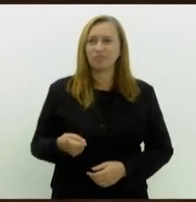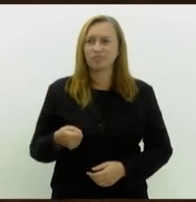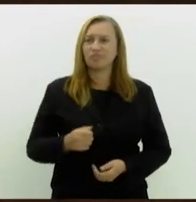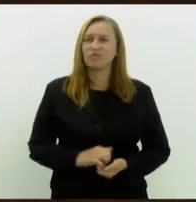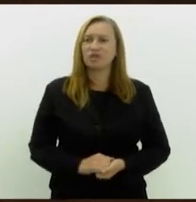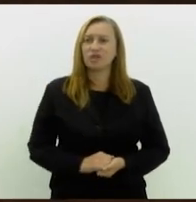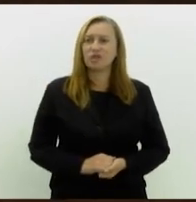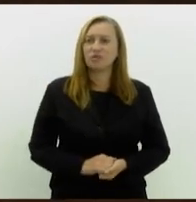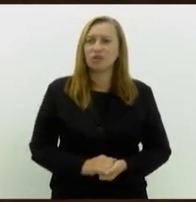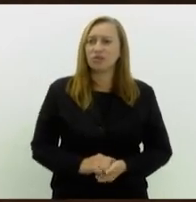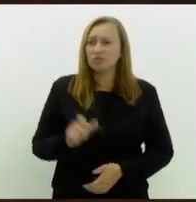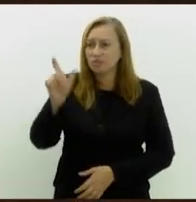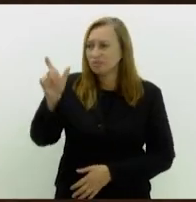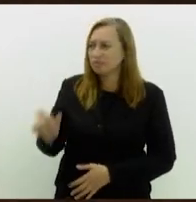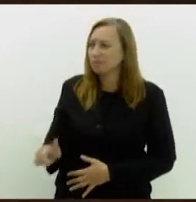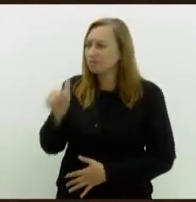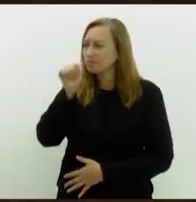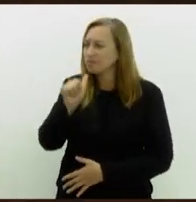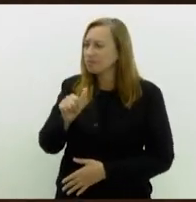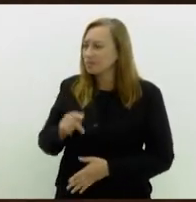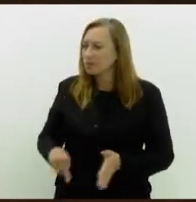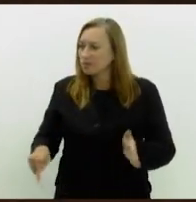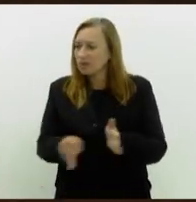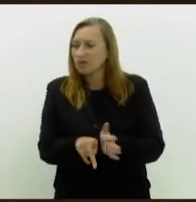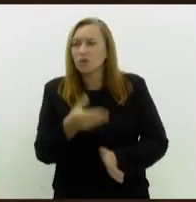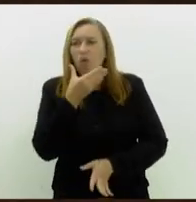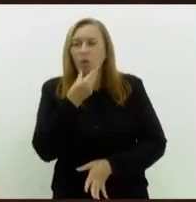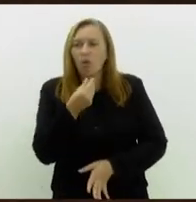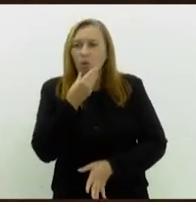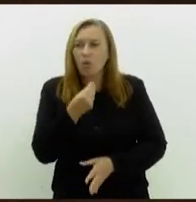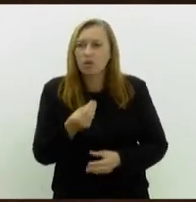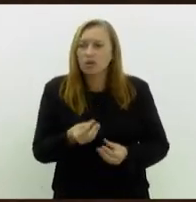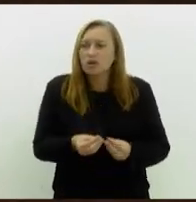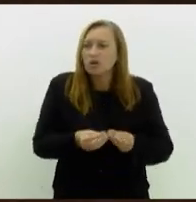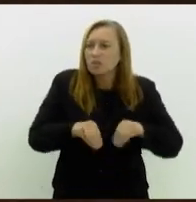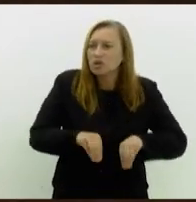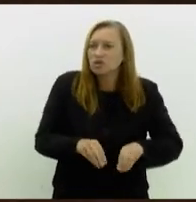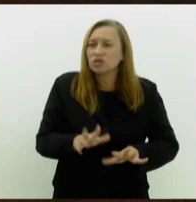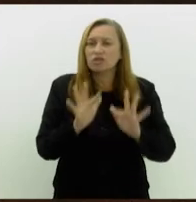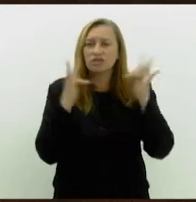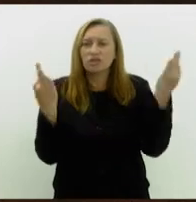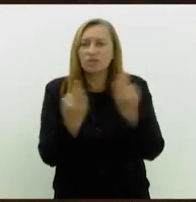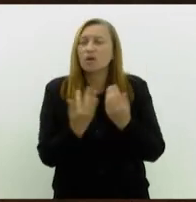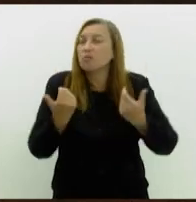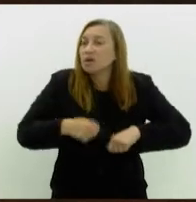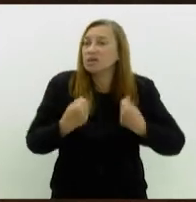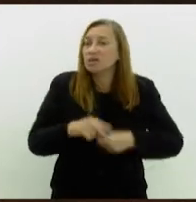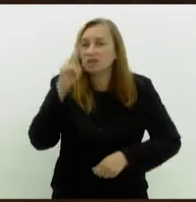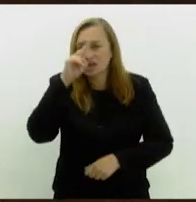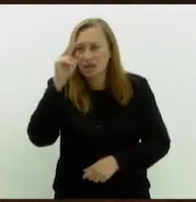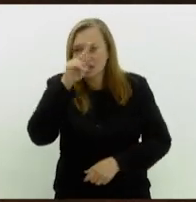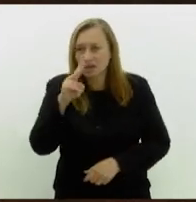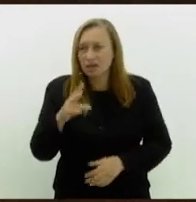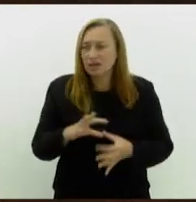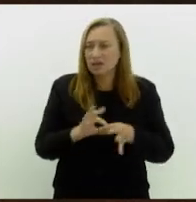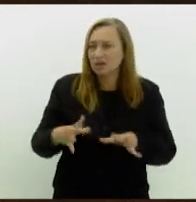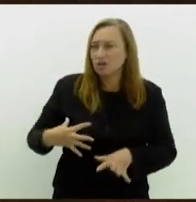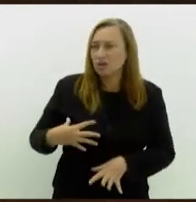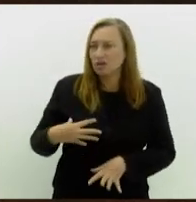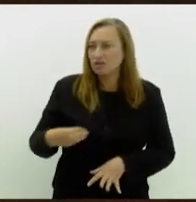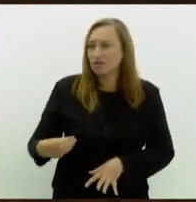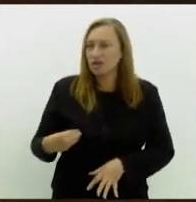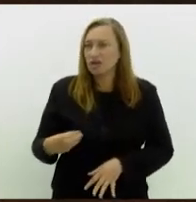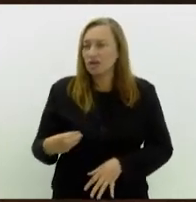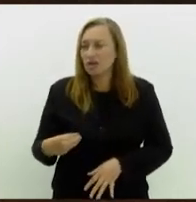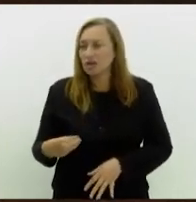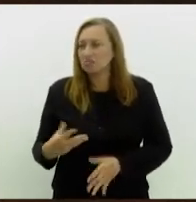mulheres como se fossem propriedades desses homens e que destroem famílias a gente precisa lembrar que ela deixa uma filha pequena e